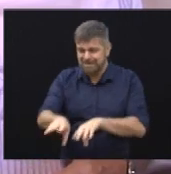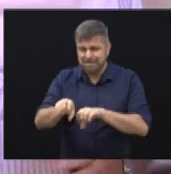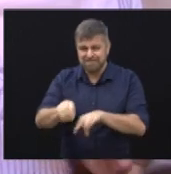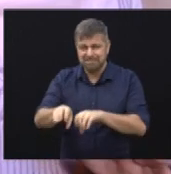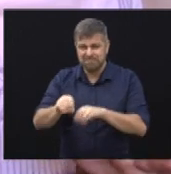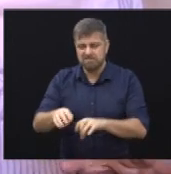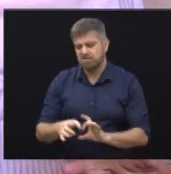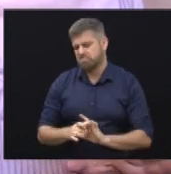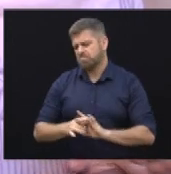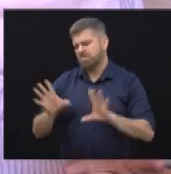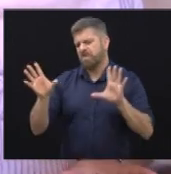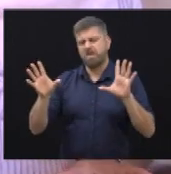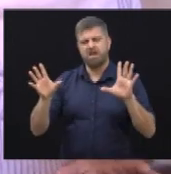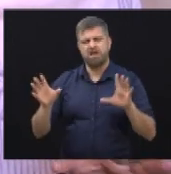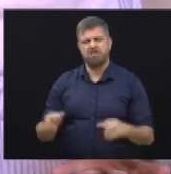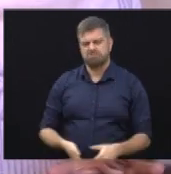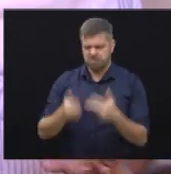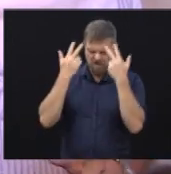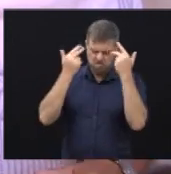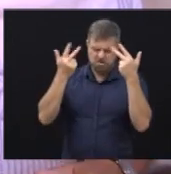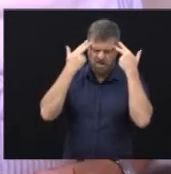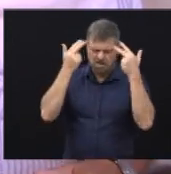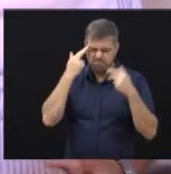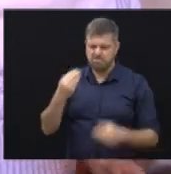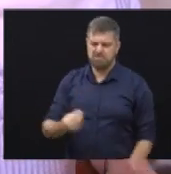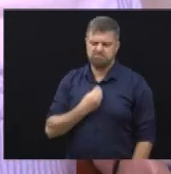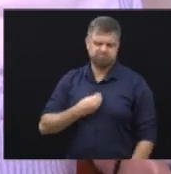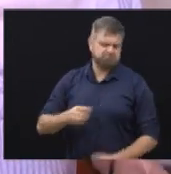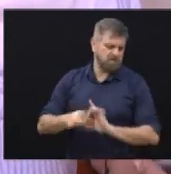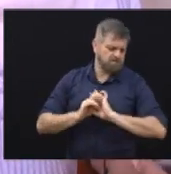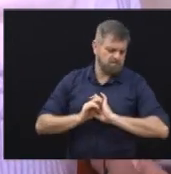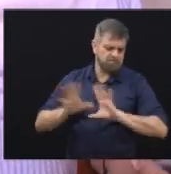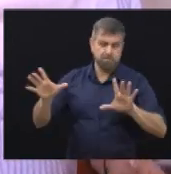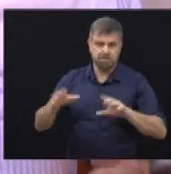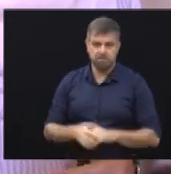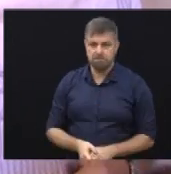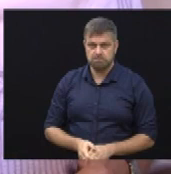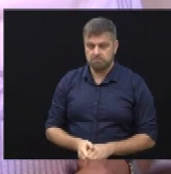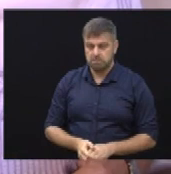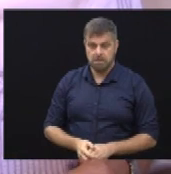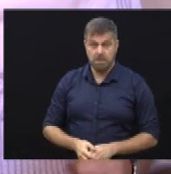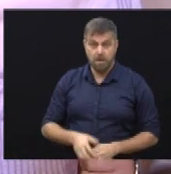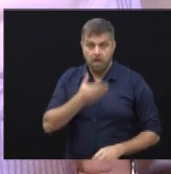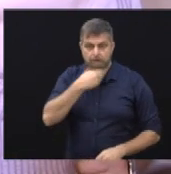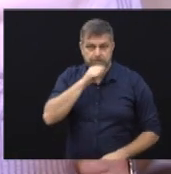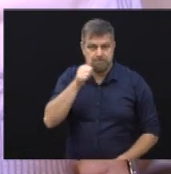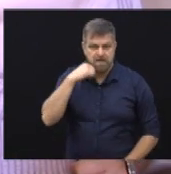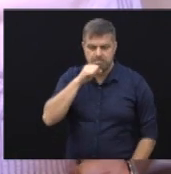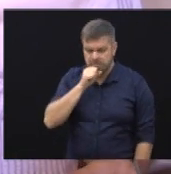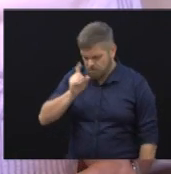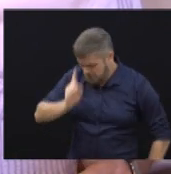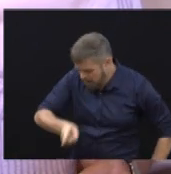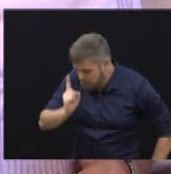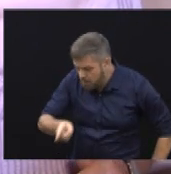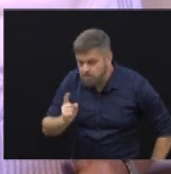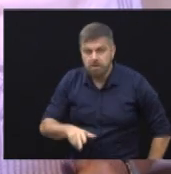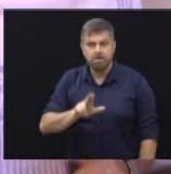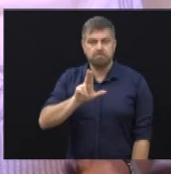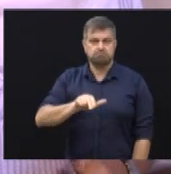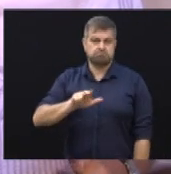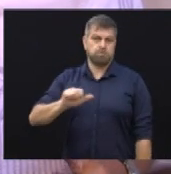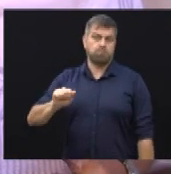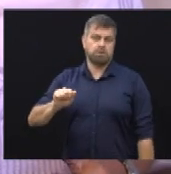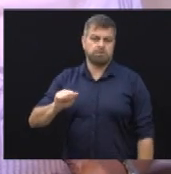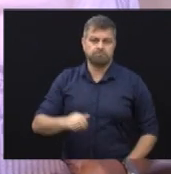uma educação permissiva, né, em que ela pode fazer tudo o que ela quer, né? Então ela não escuta não.